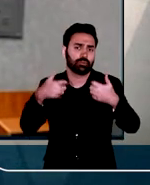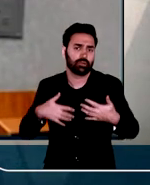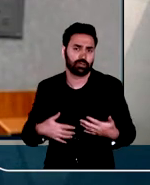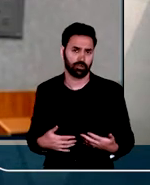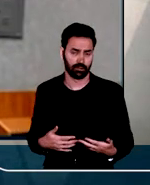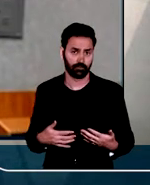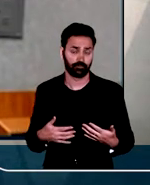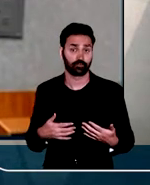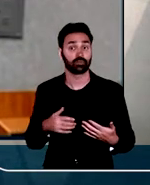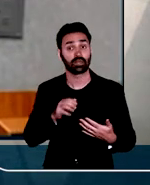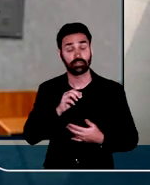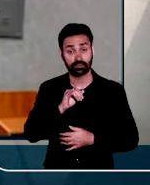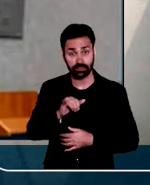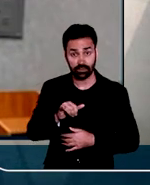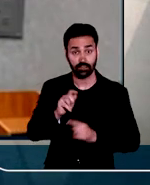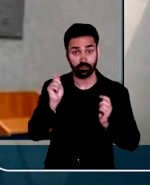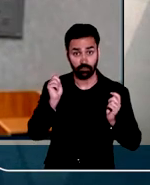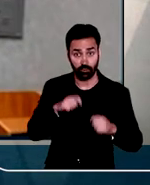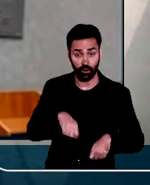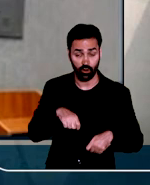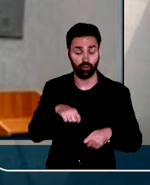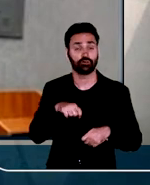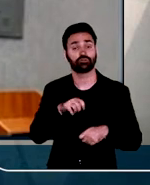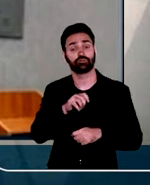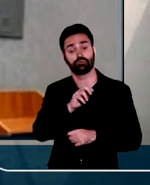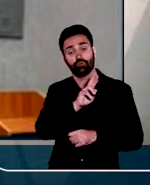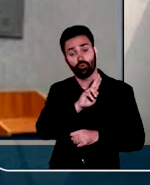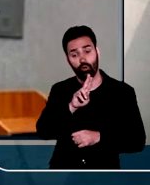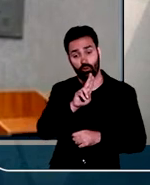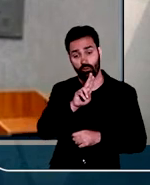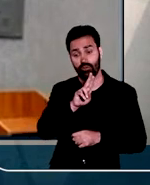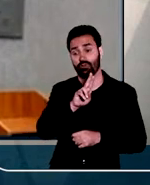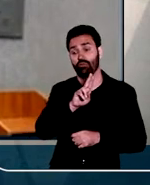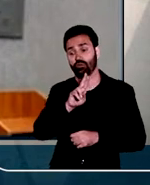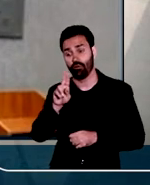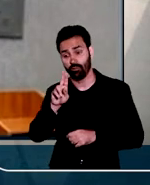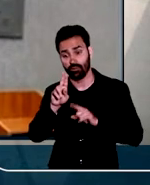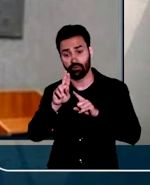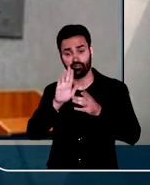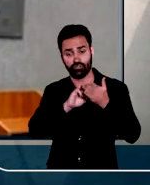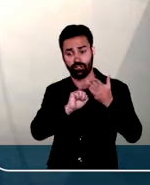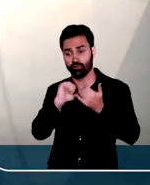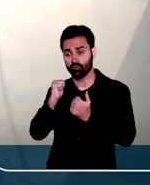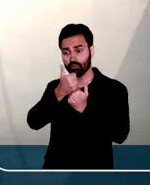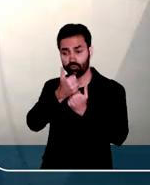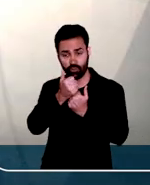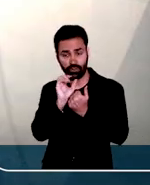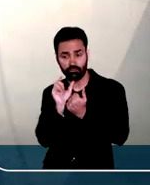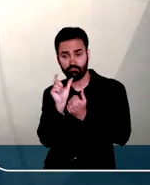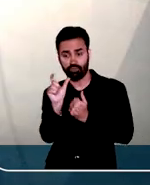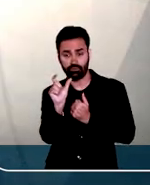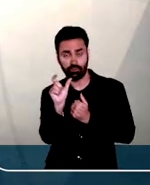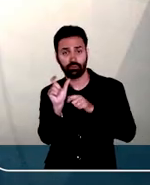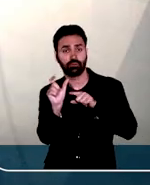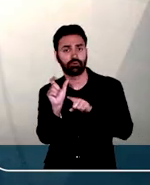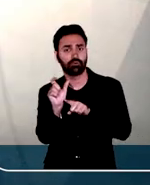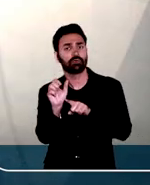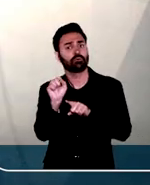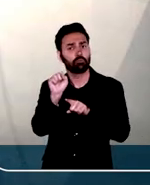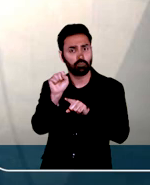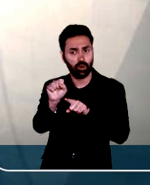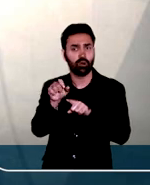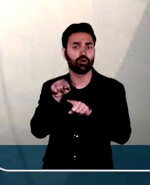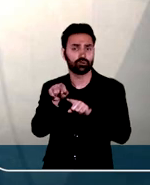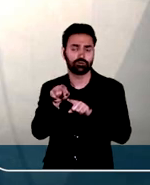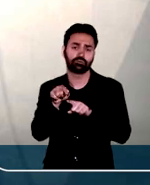sem exigência de motivação para tanto de modo que se é permitida a substituição de um prenome por outro não seria plausível Proibir a